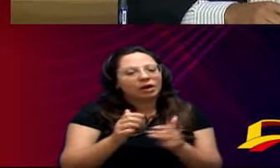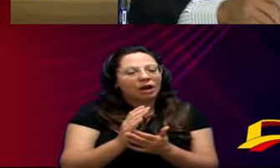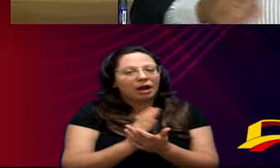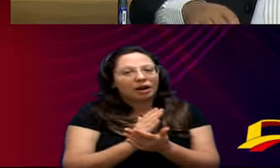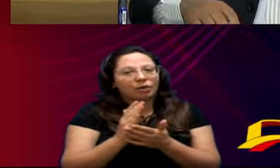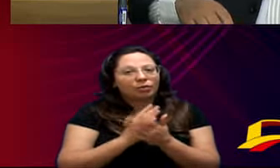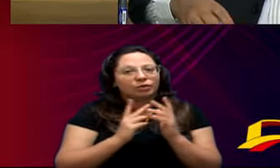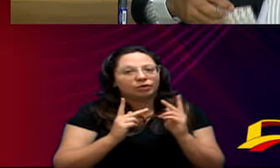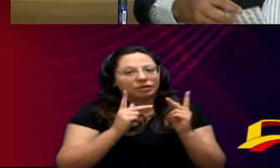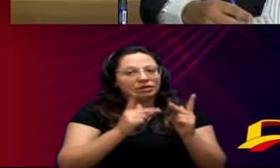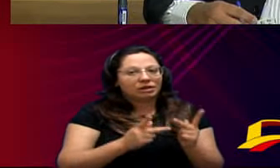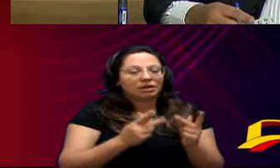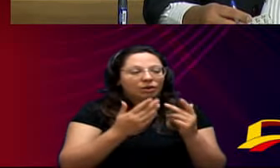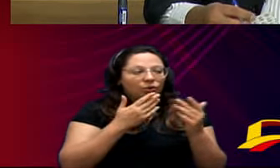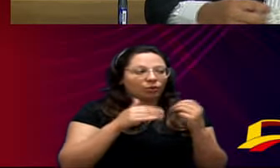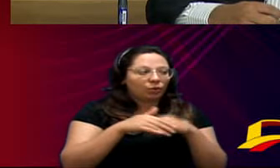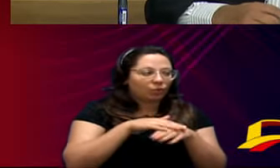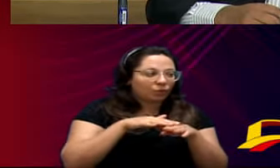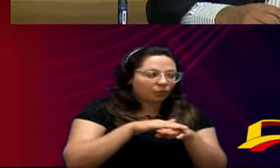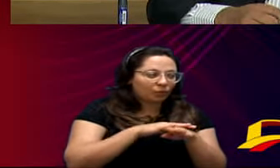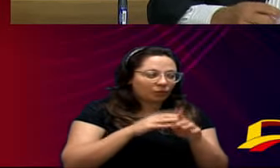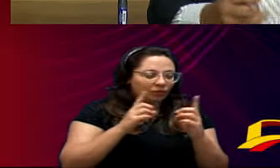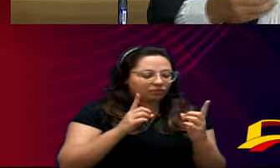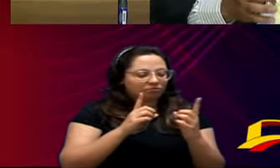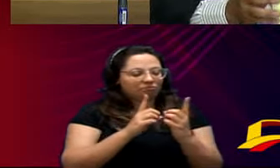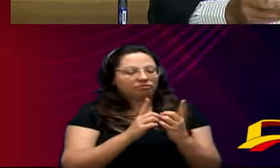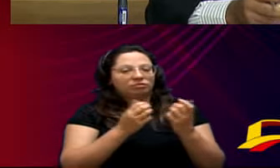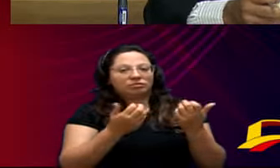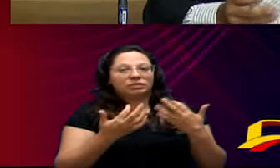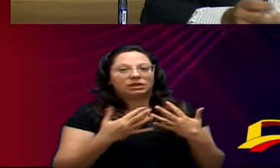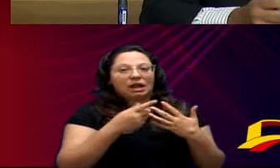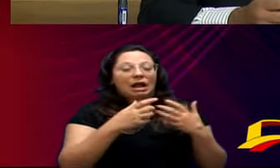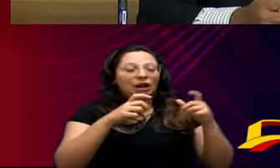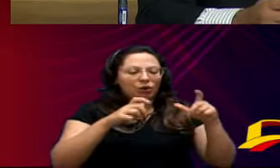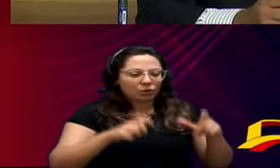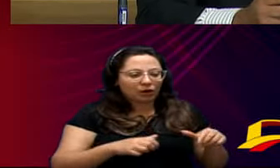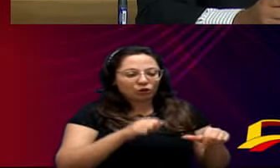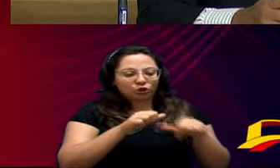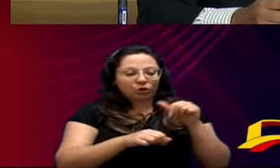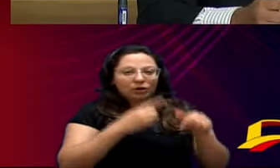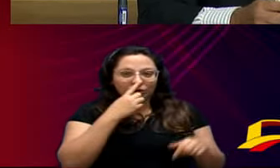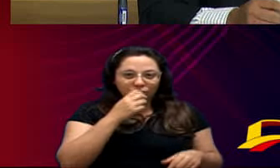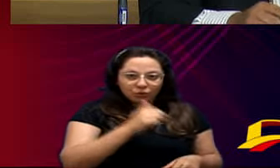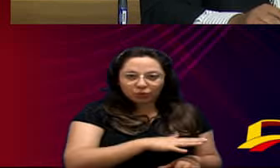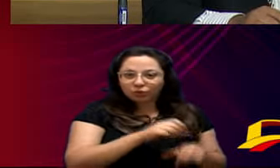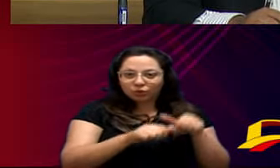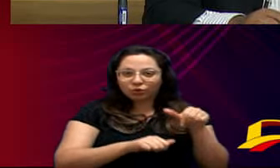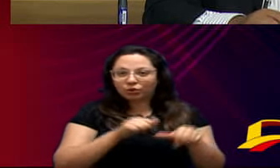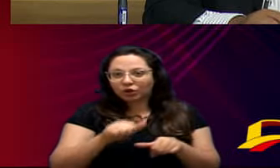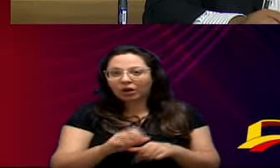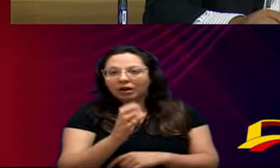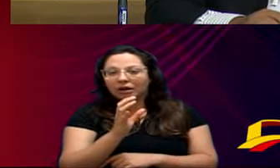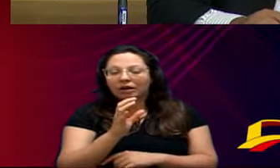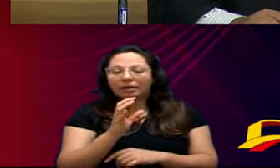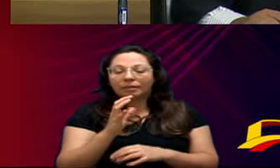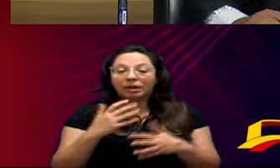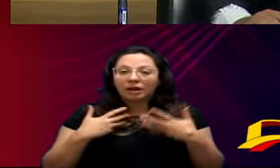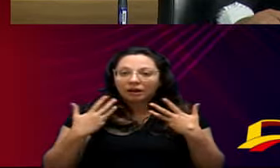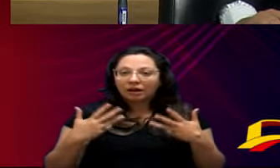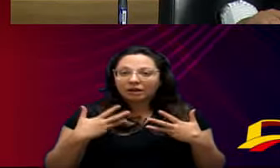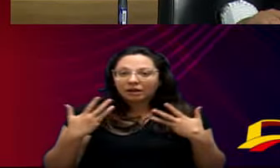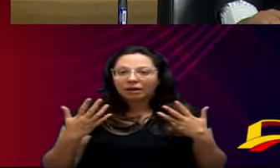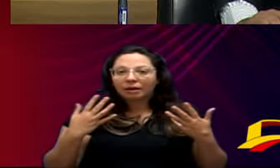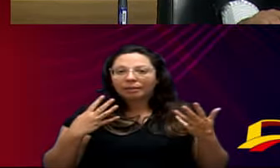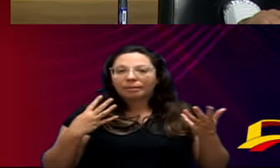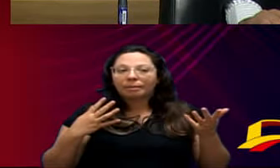onde tá sendo jogado entulho para que seja se torne uma área de lazer perito seja com estrutura de brinquedos academia